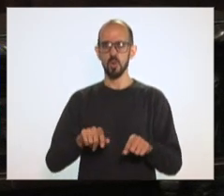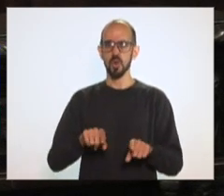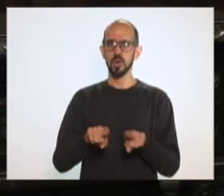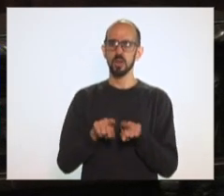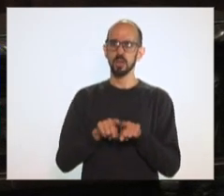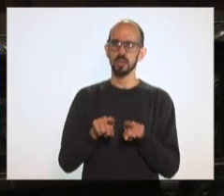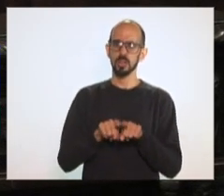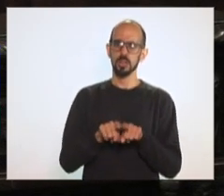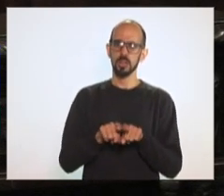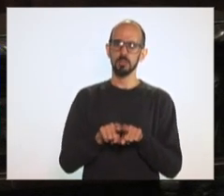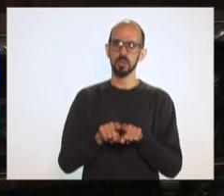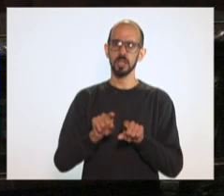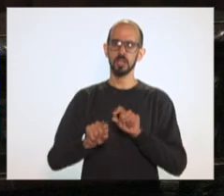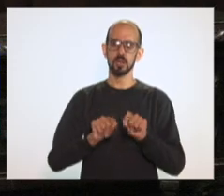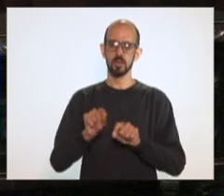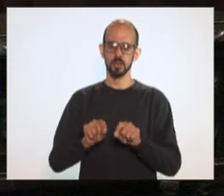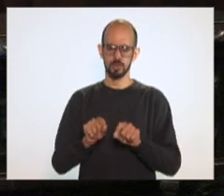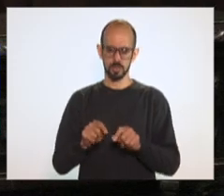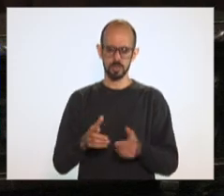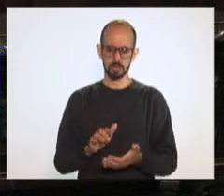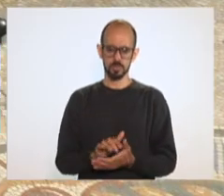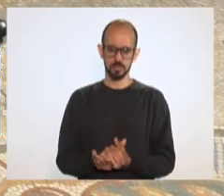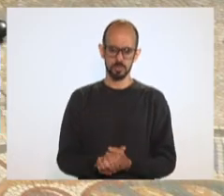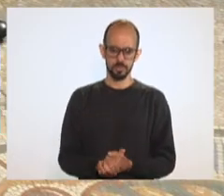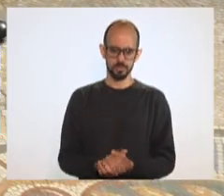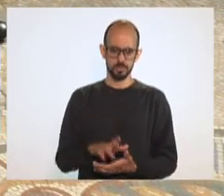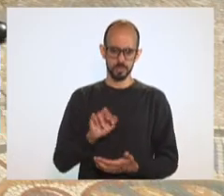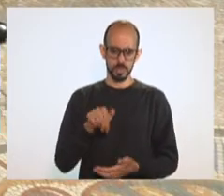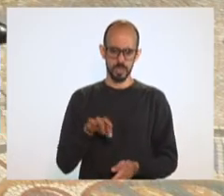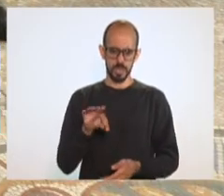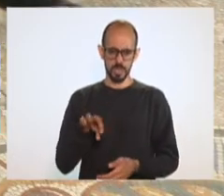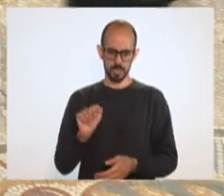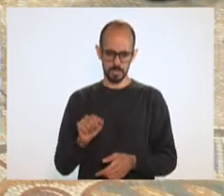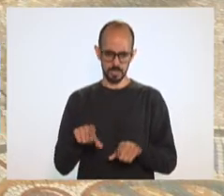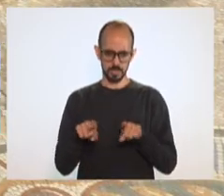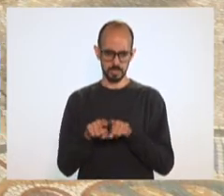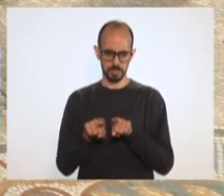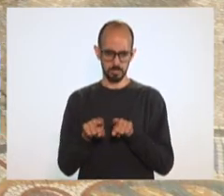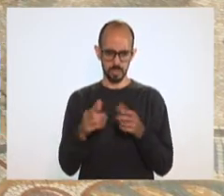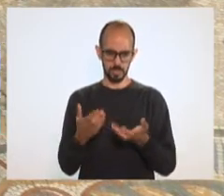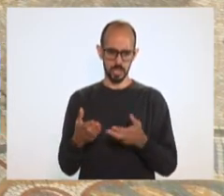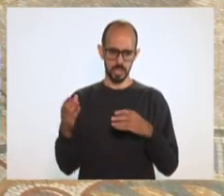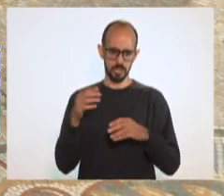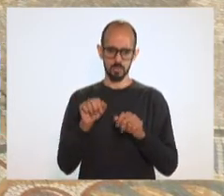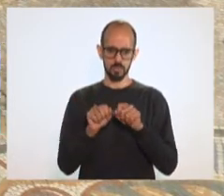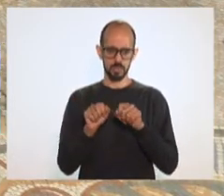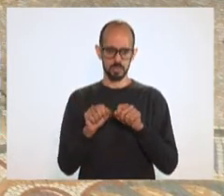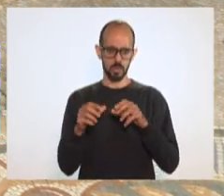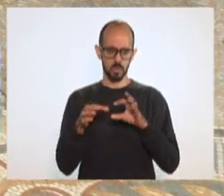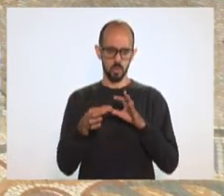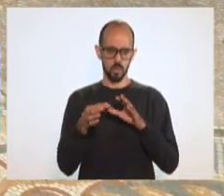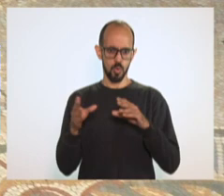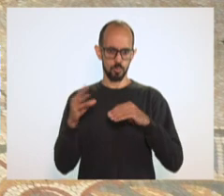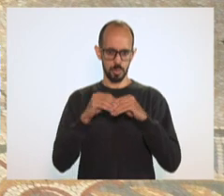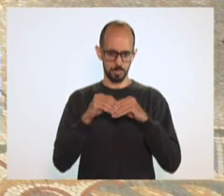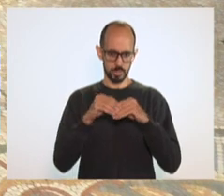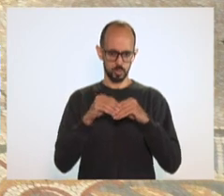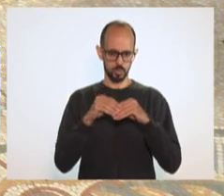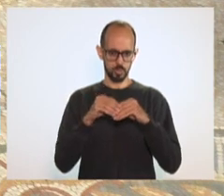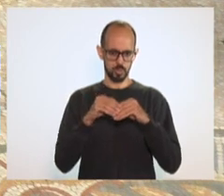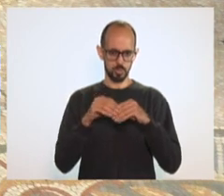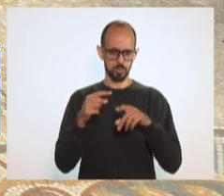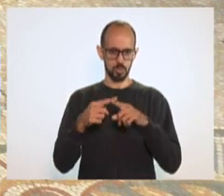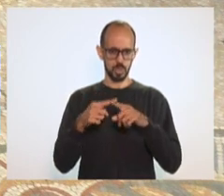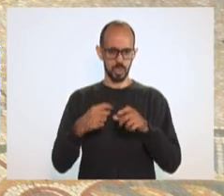ao deputado Flávio Serafini. Deputada Renata Souza, eu quero fazer um comentário sobre a fala do deputado que antecedeu, porque no ano